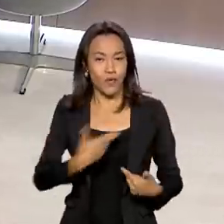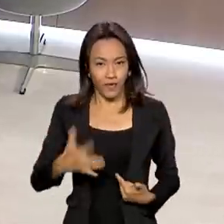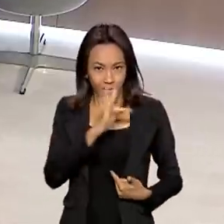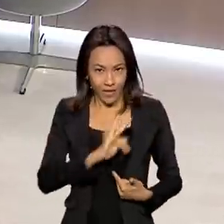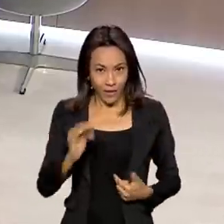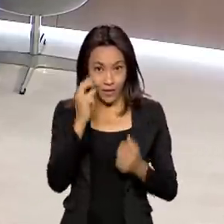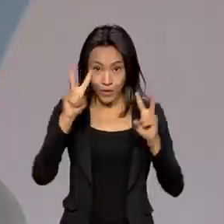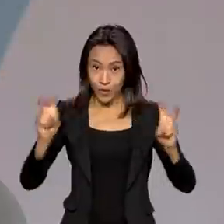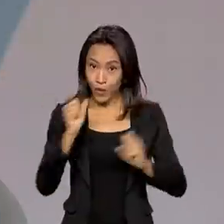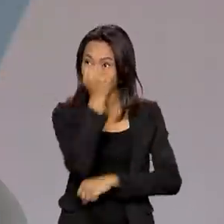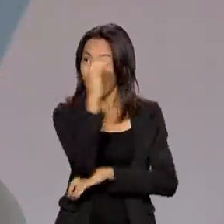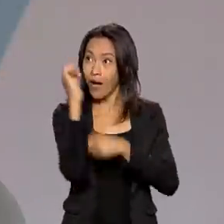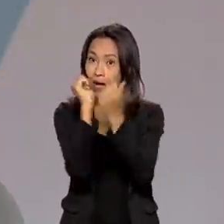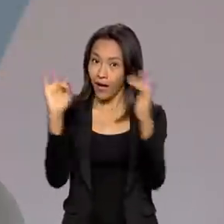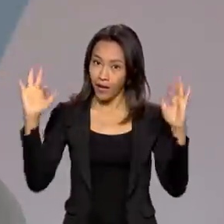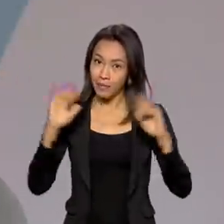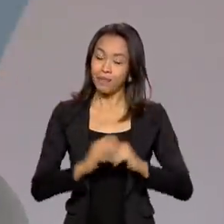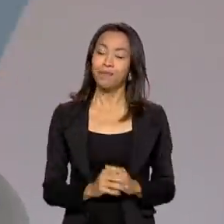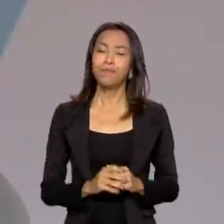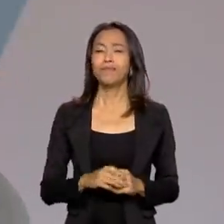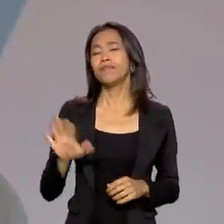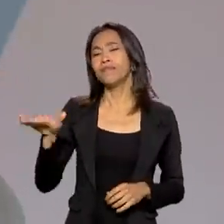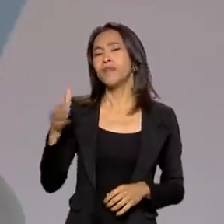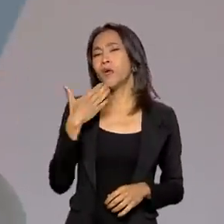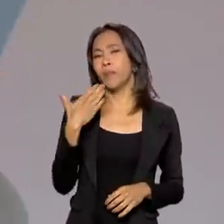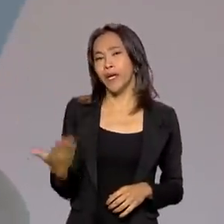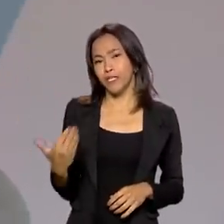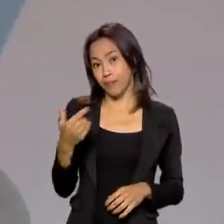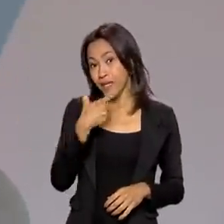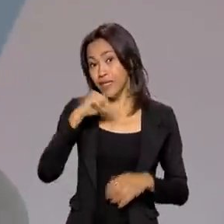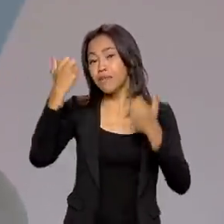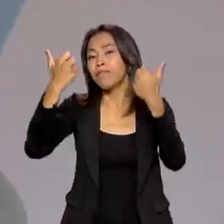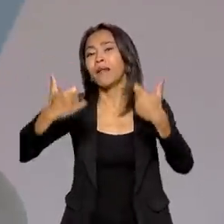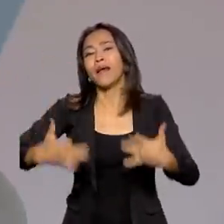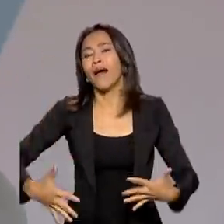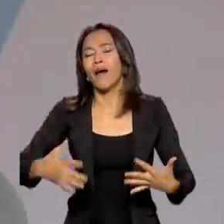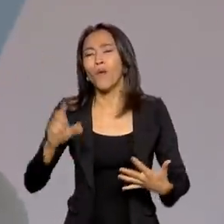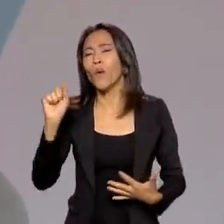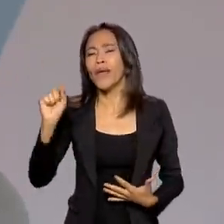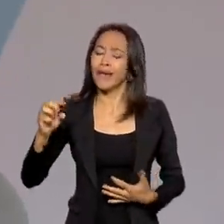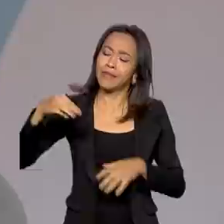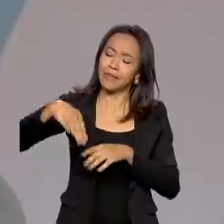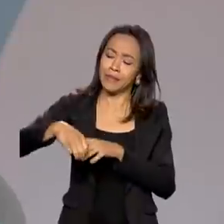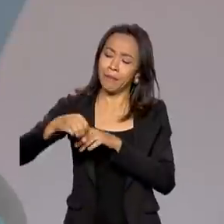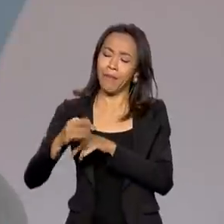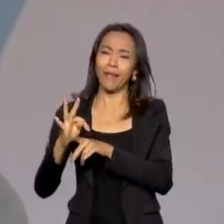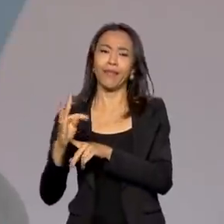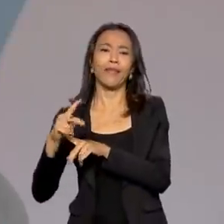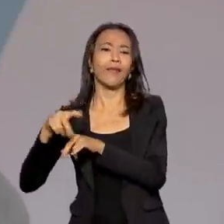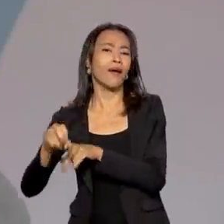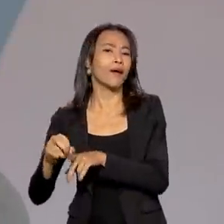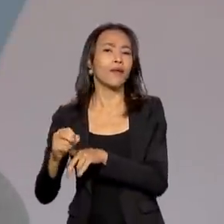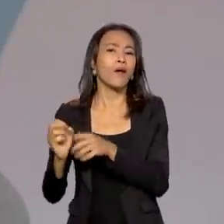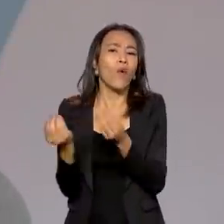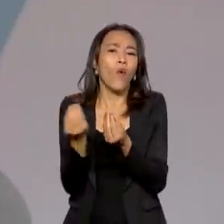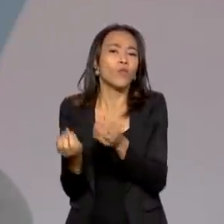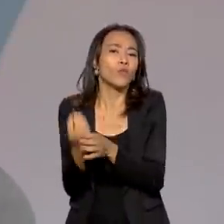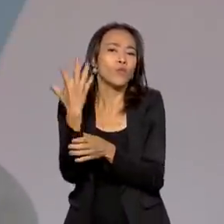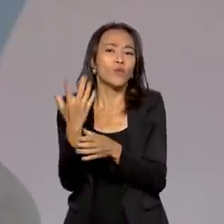começa pedindo... Eu peço para o senhor explicar para quem está nos assistindo. O que é esse gás metano? De onde vem? Quais são as consequências?